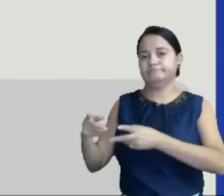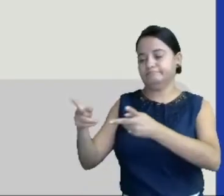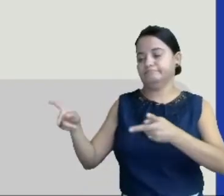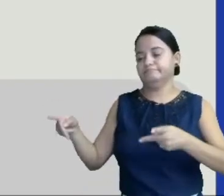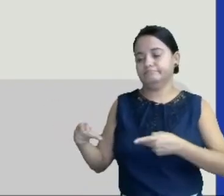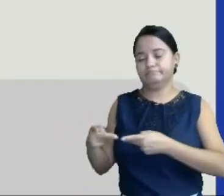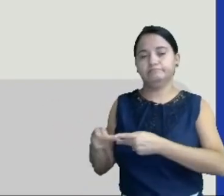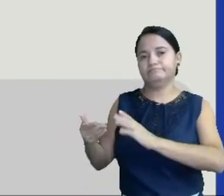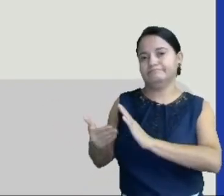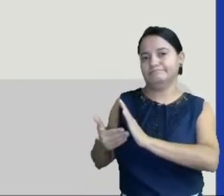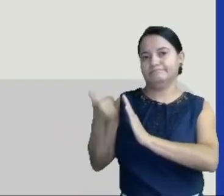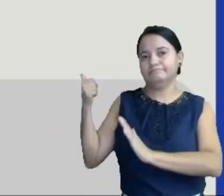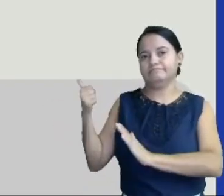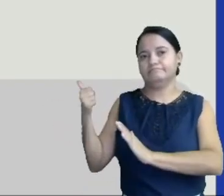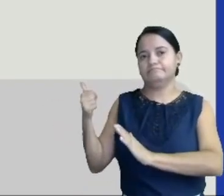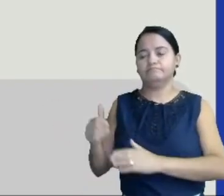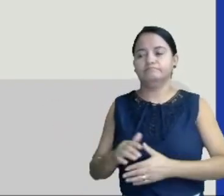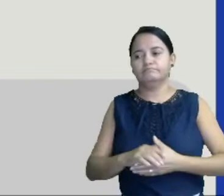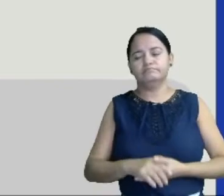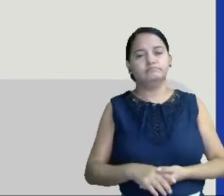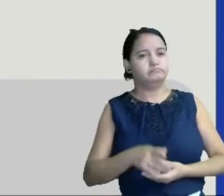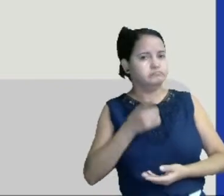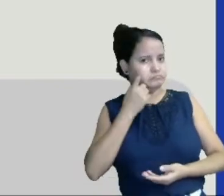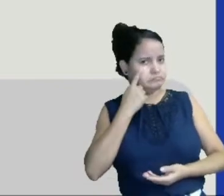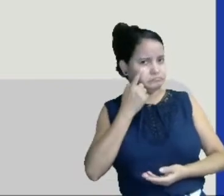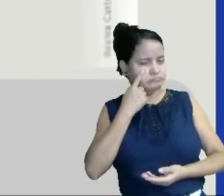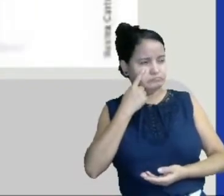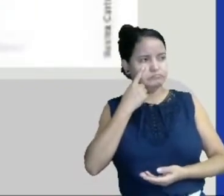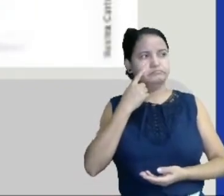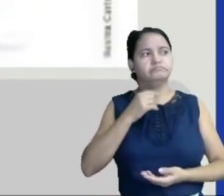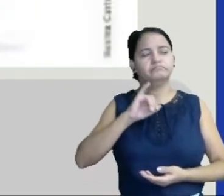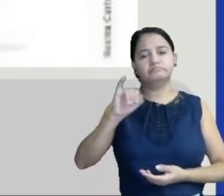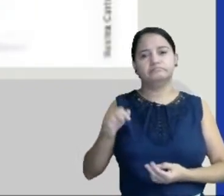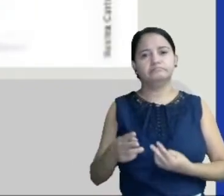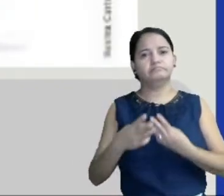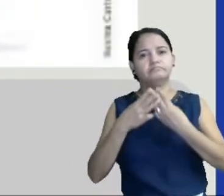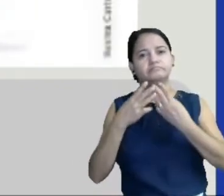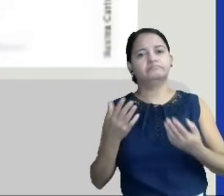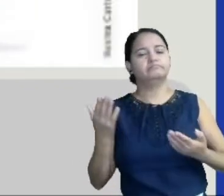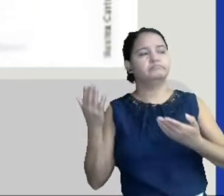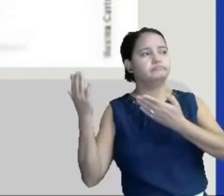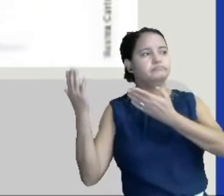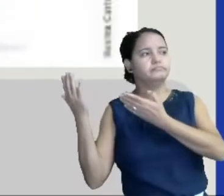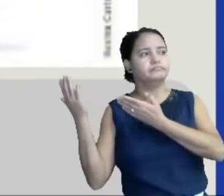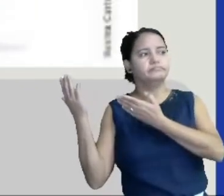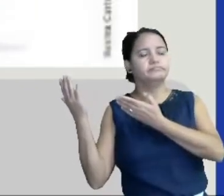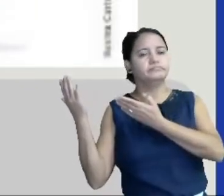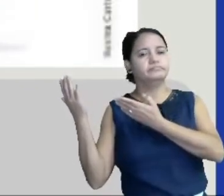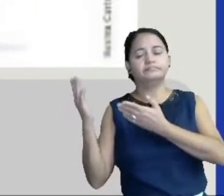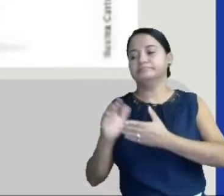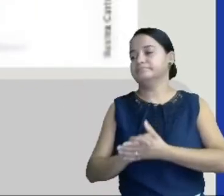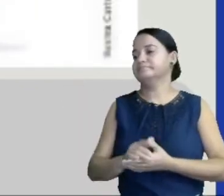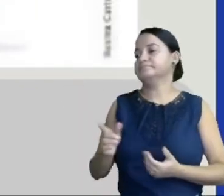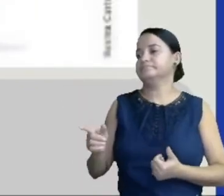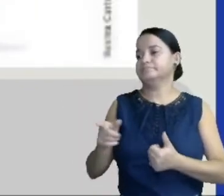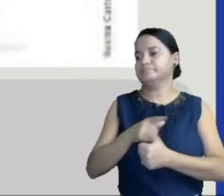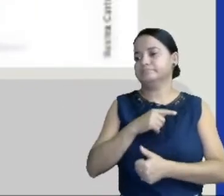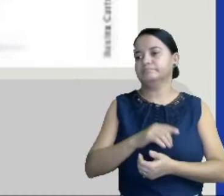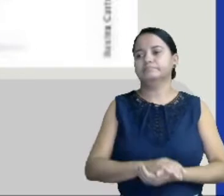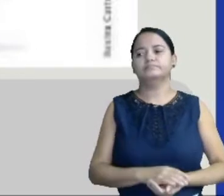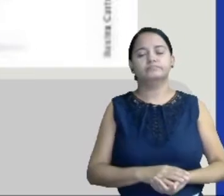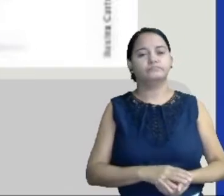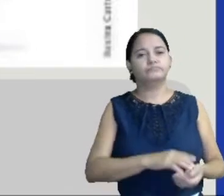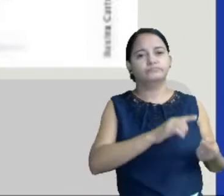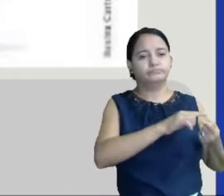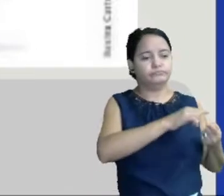cada um dos pra e o equilíbrio se mantém Então vamos lá vamos ver uma nova representação Aí vejo a primeira figura que